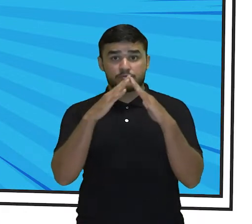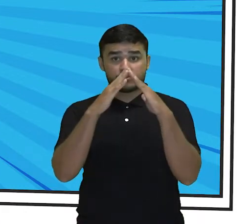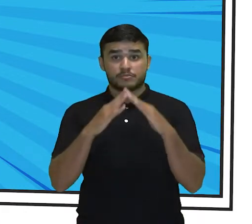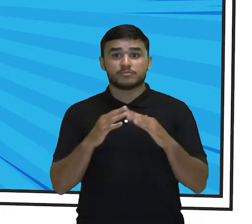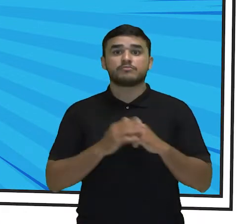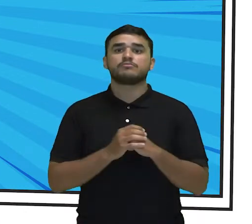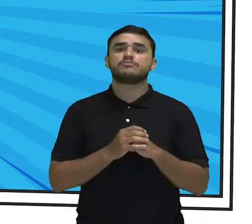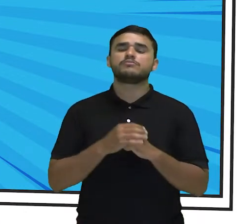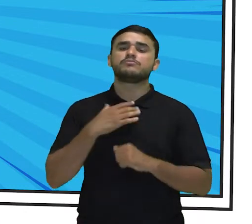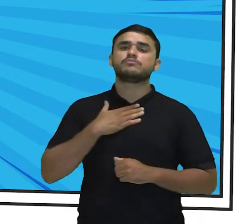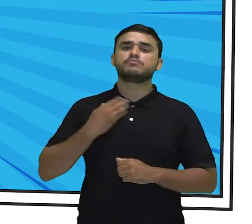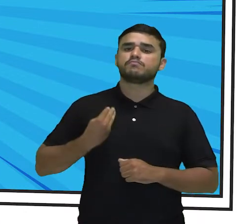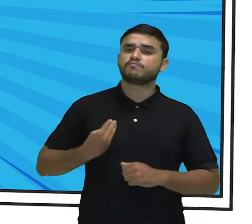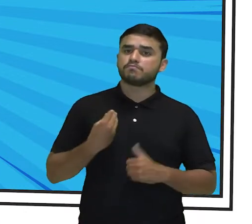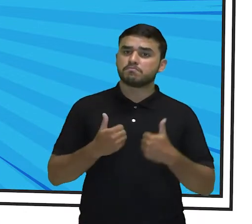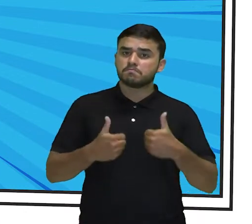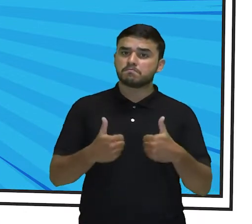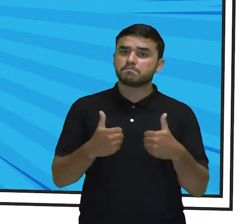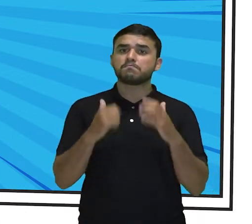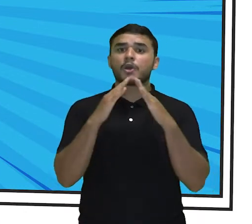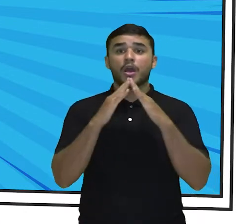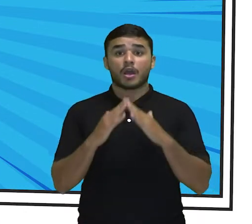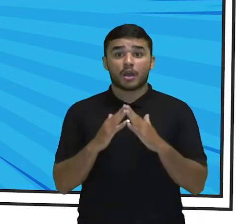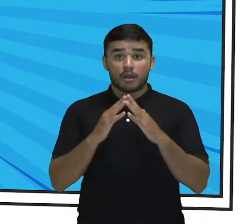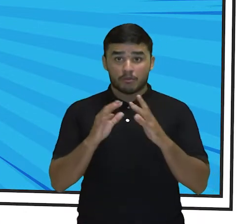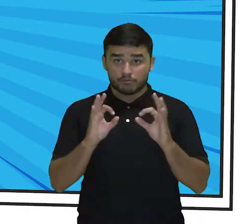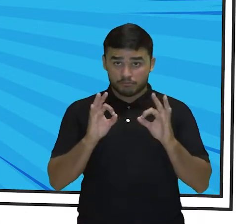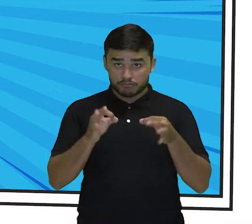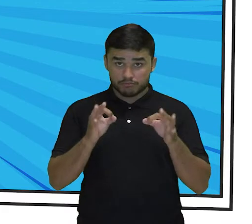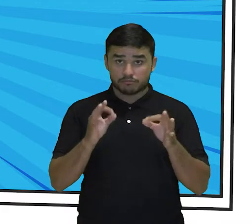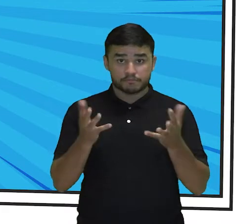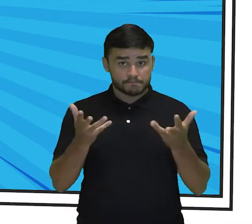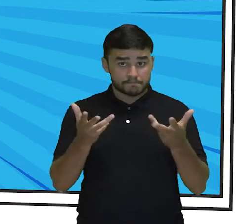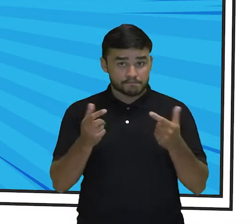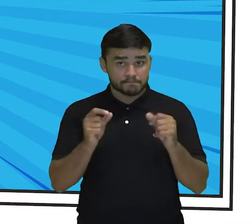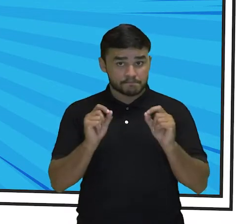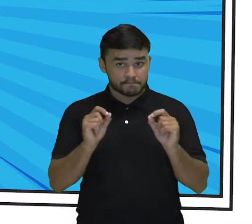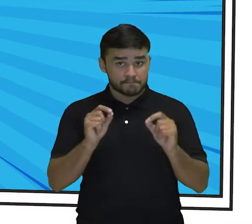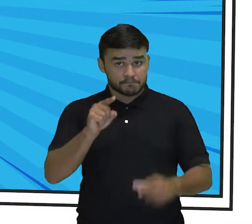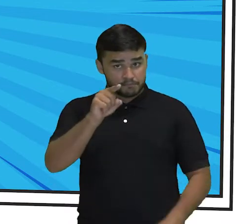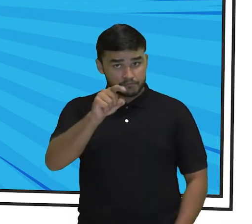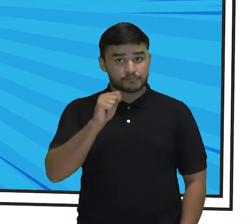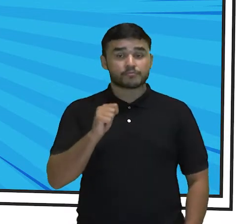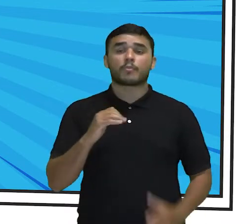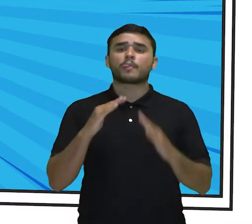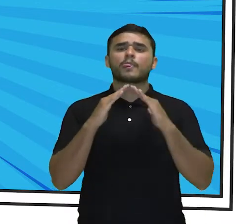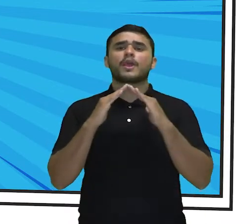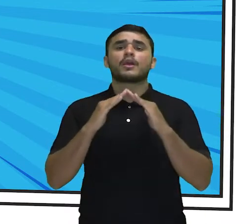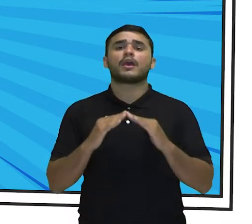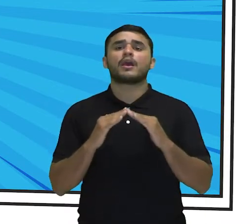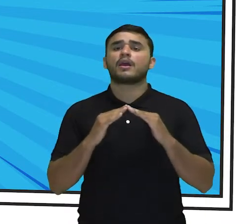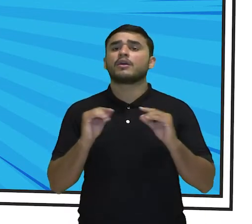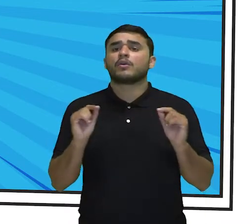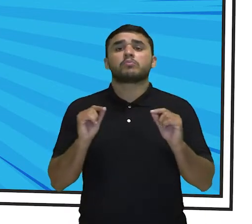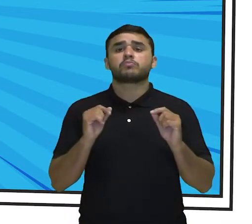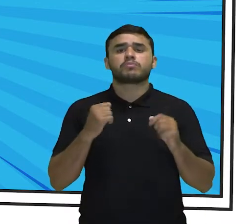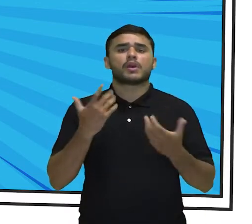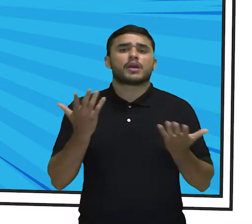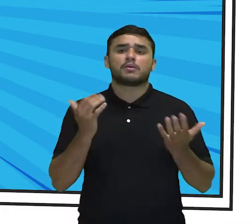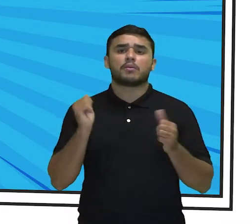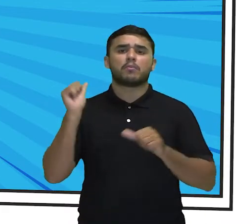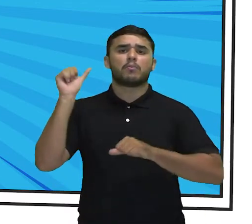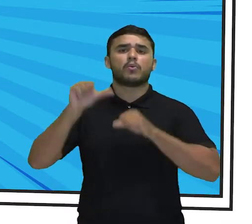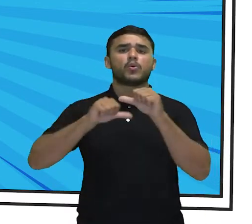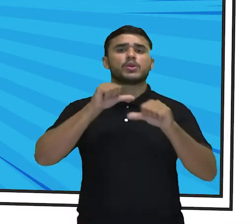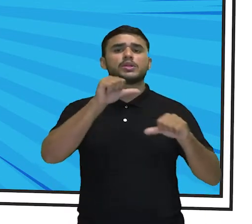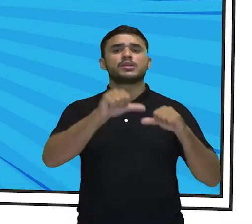um lugar para morar maravilhoso. Espero que sim. E você resolve, nesse lugar maravilhoso que você mora, fazer uma reforma. Fazer uma